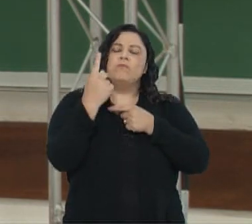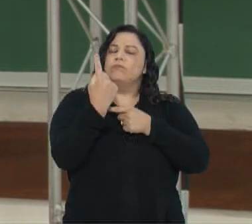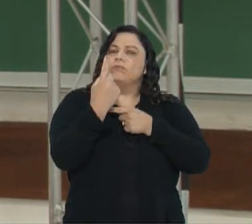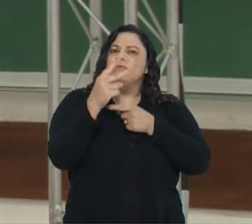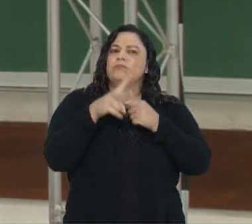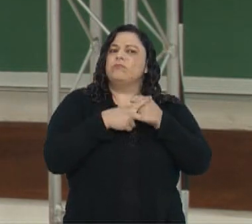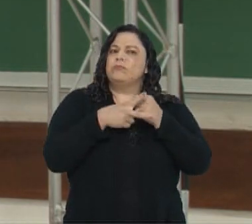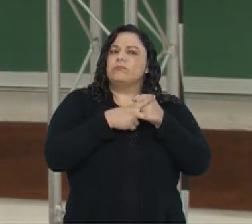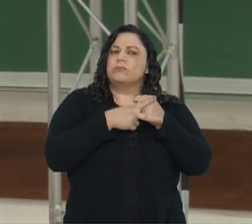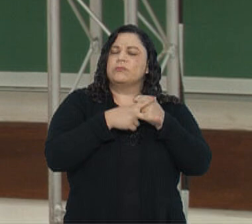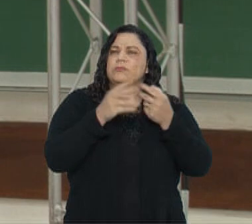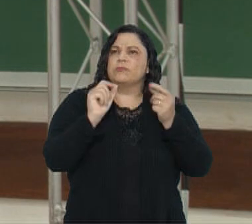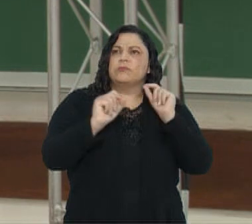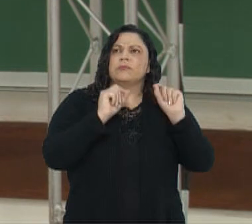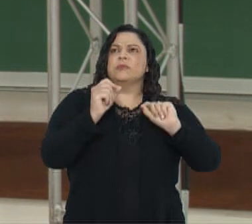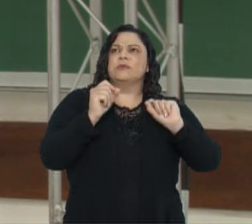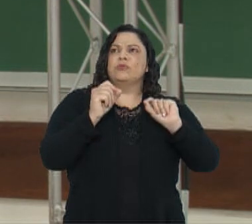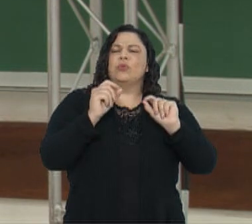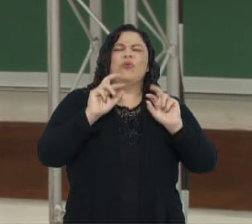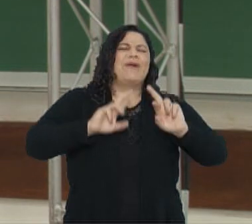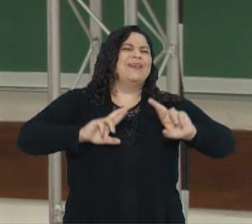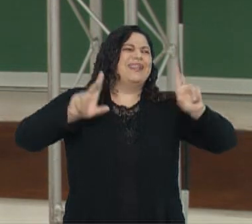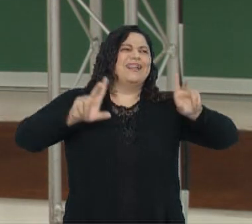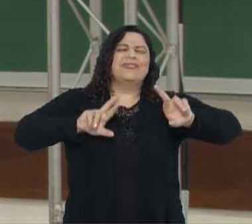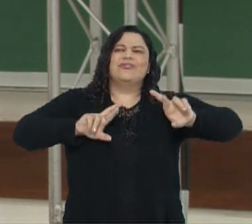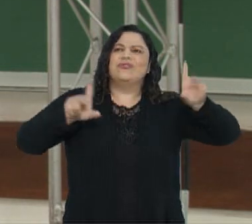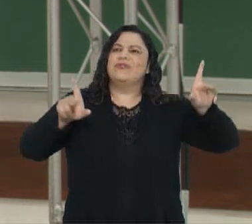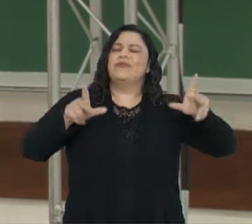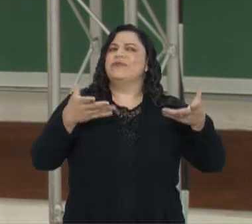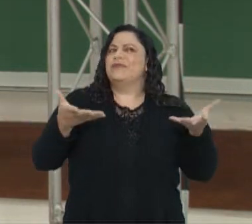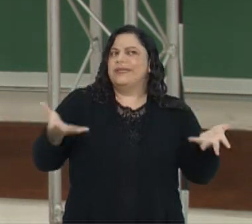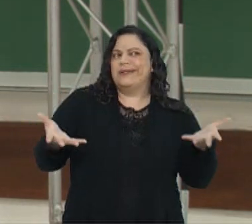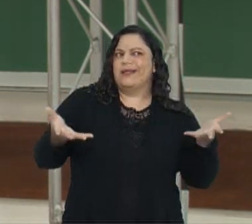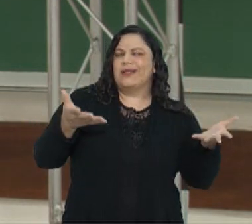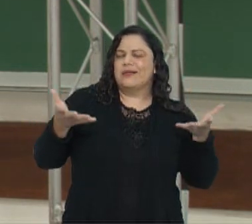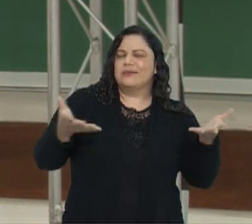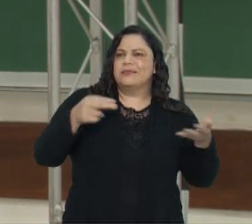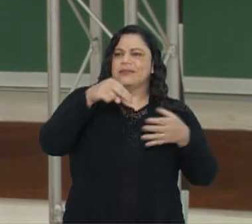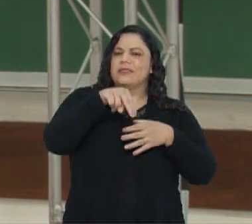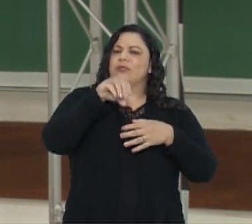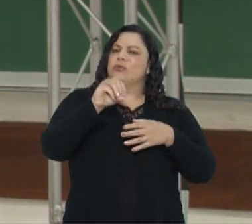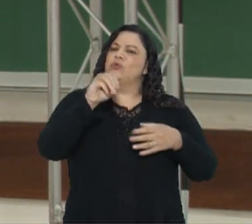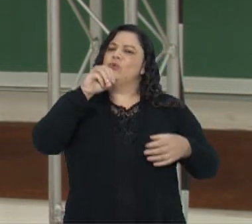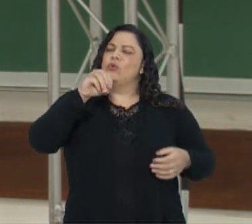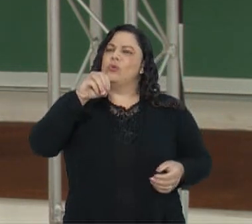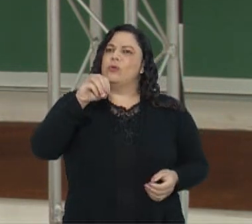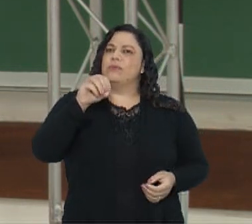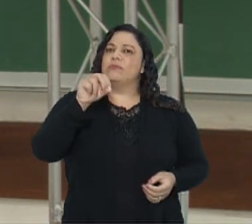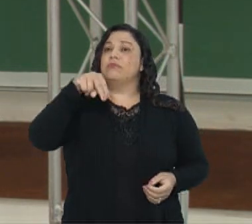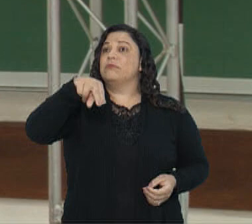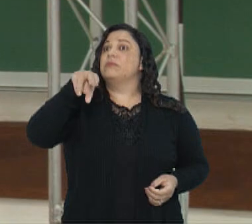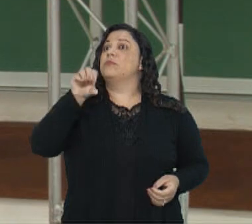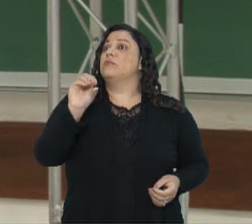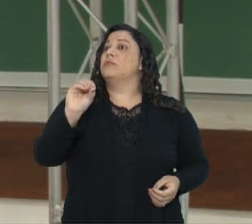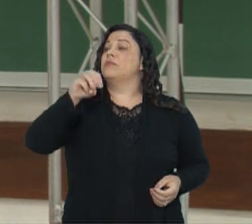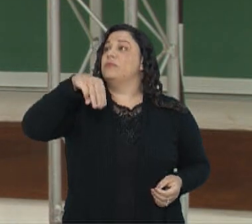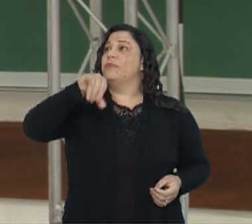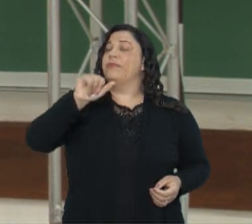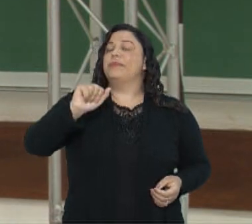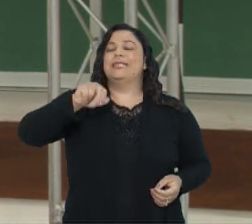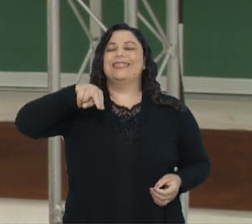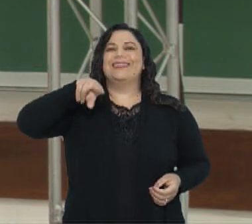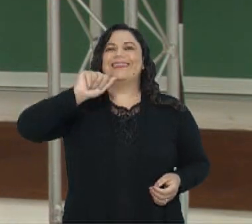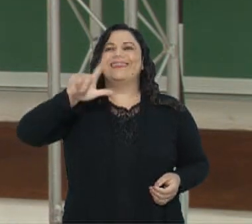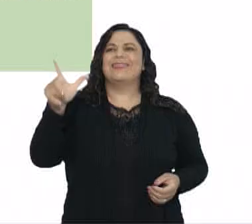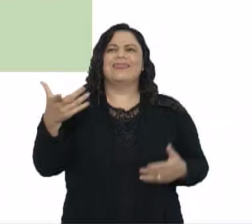E o predicado verbo nominal, qual é a diferença dele? Ele tem um verbo de ação e um predicativo.